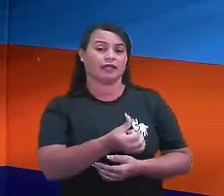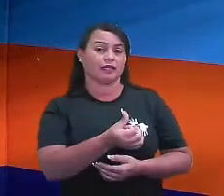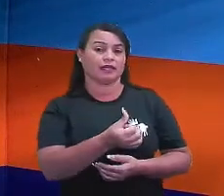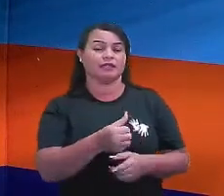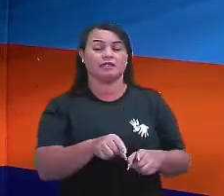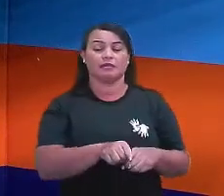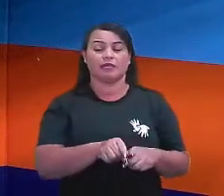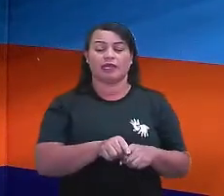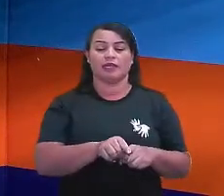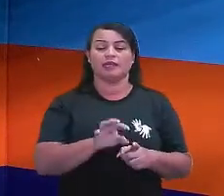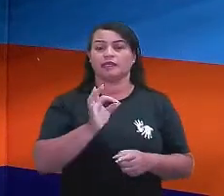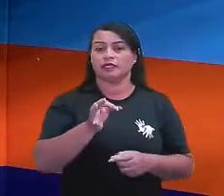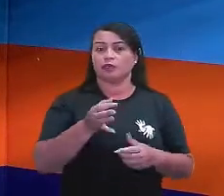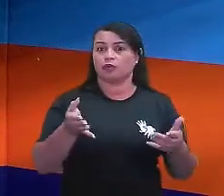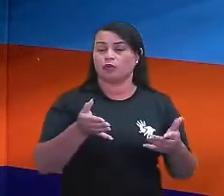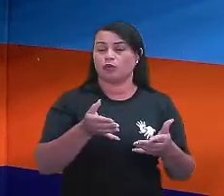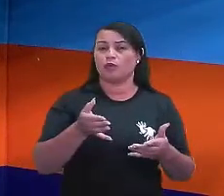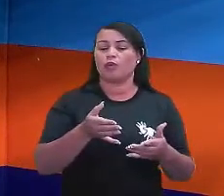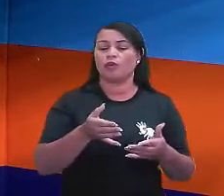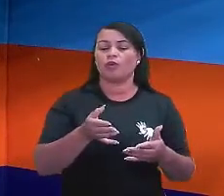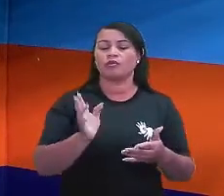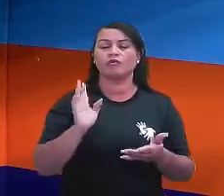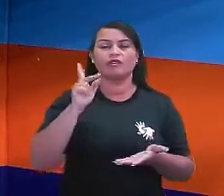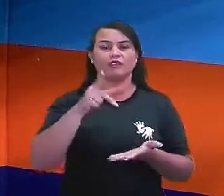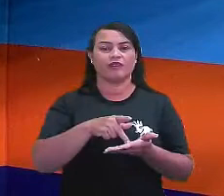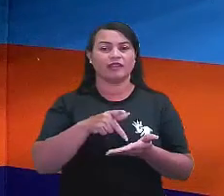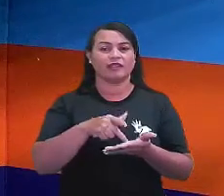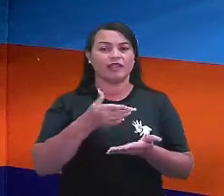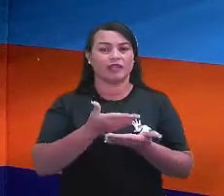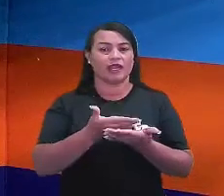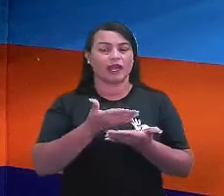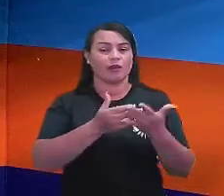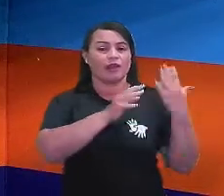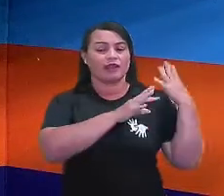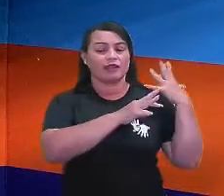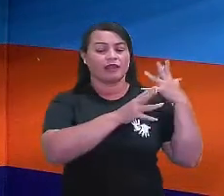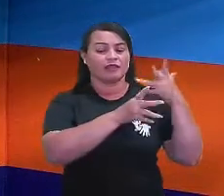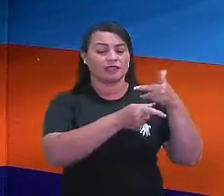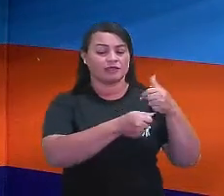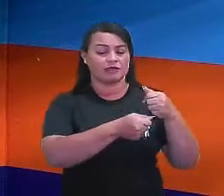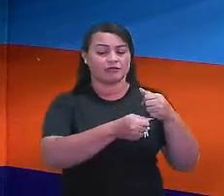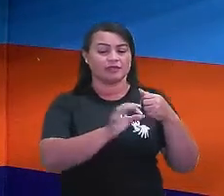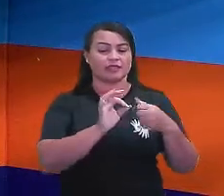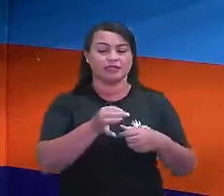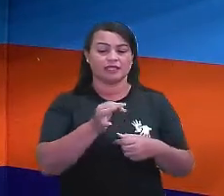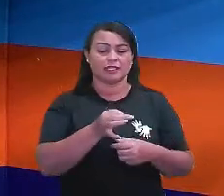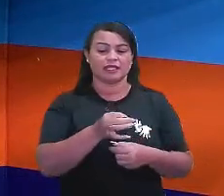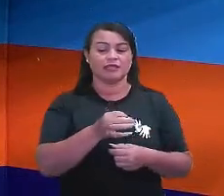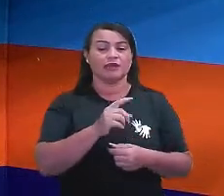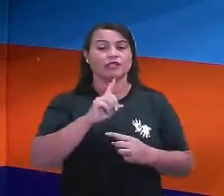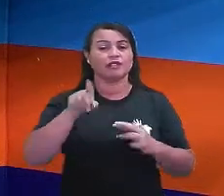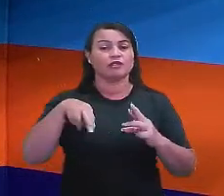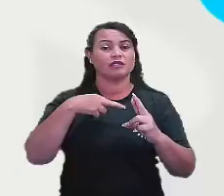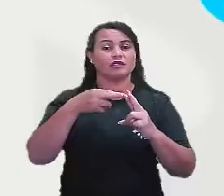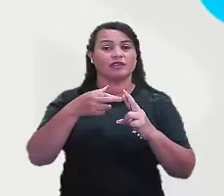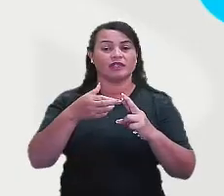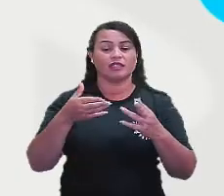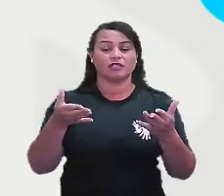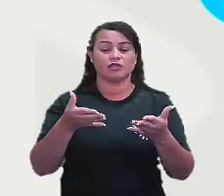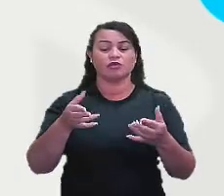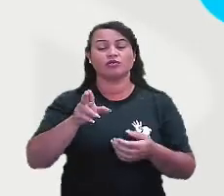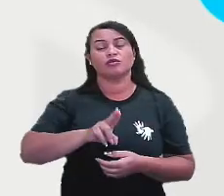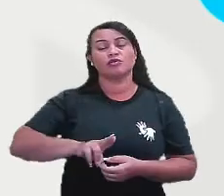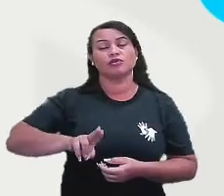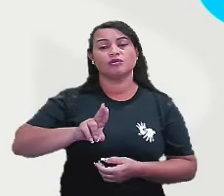tá certo? Então, hoje foi uma verdadeira aula de revisão, tá? Essas são as nossas referências